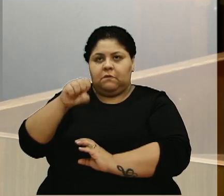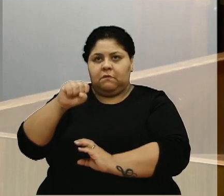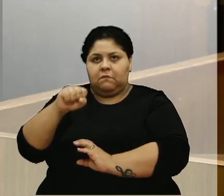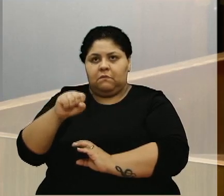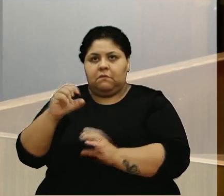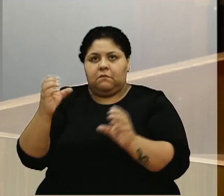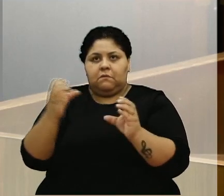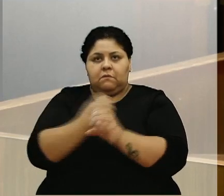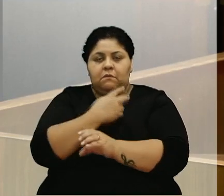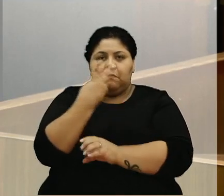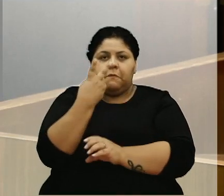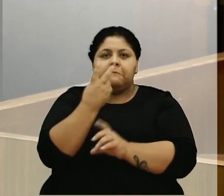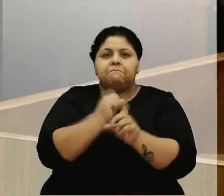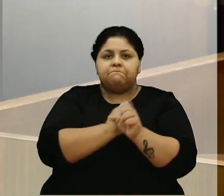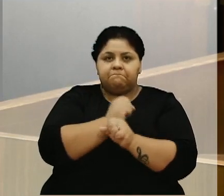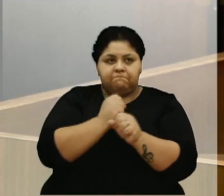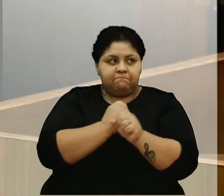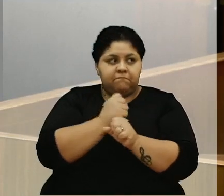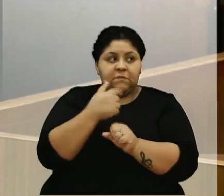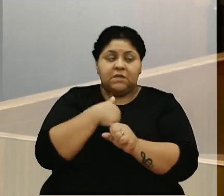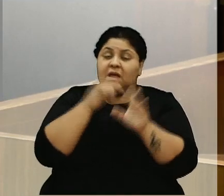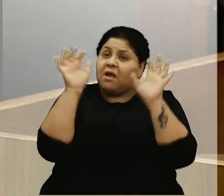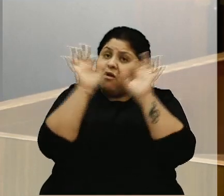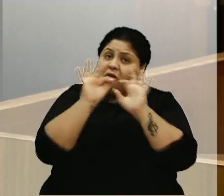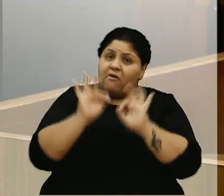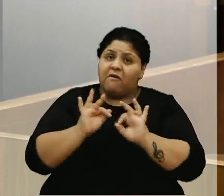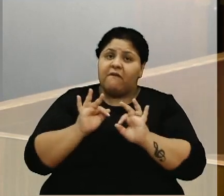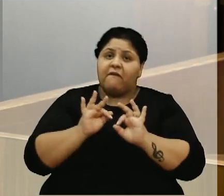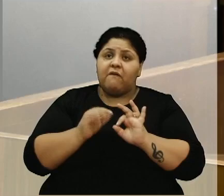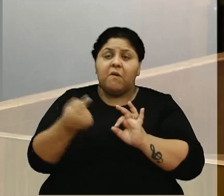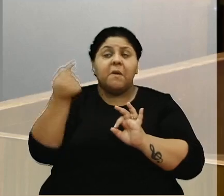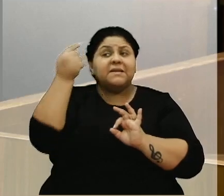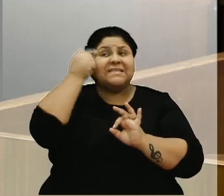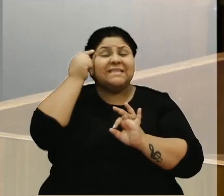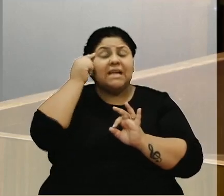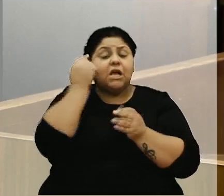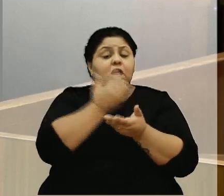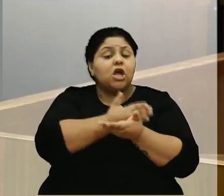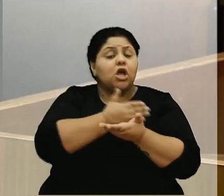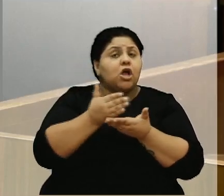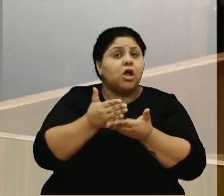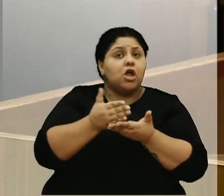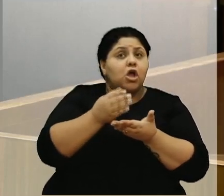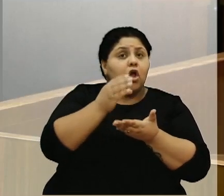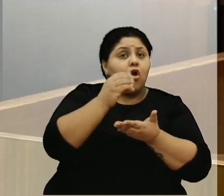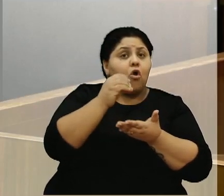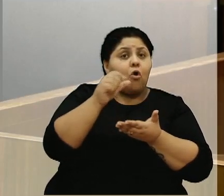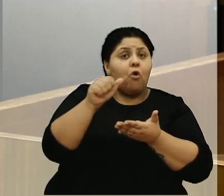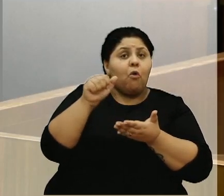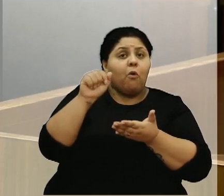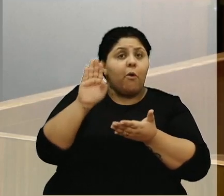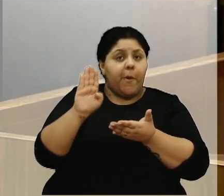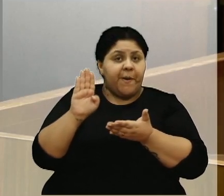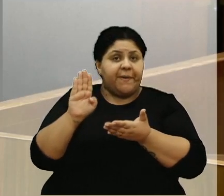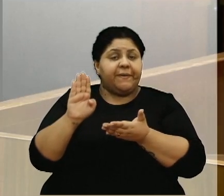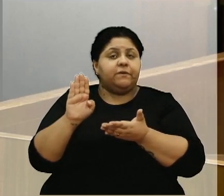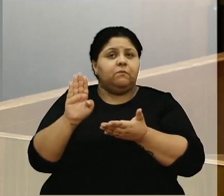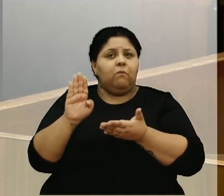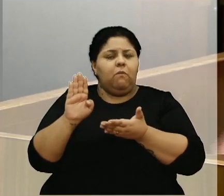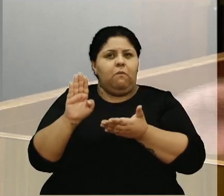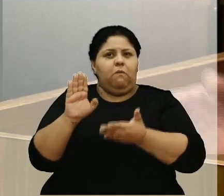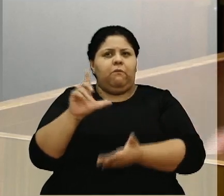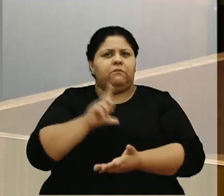completa-se 2 anos, e eu fico feliz que essa ideia surgiu aí na UAB. A UAB, ela